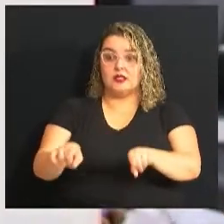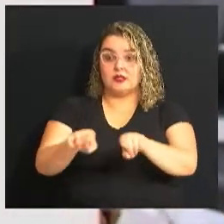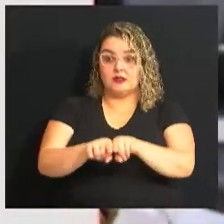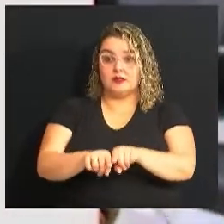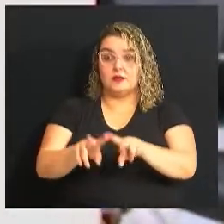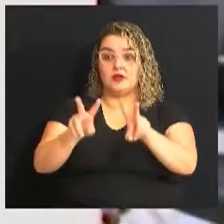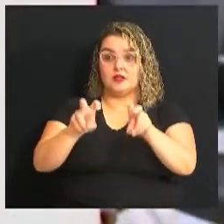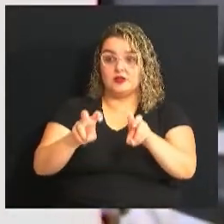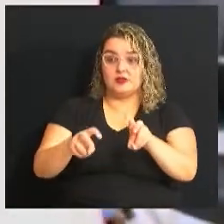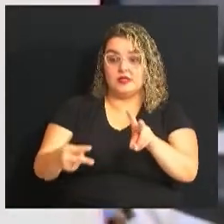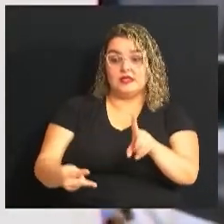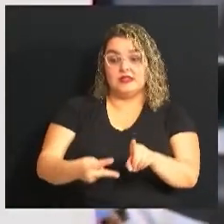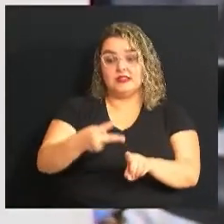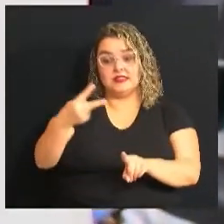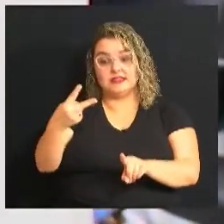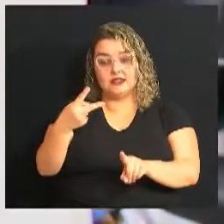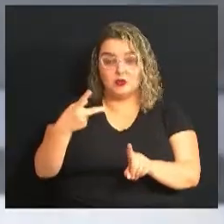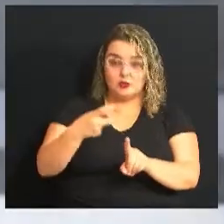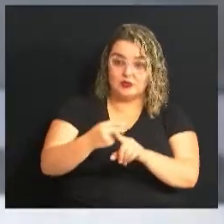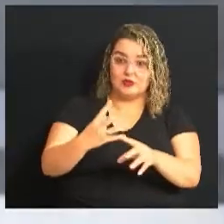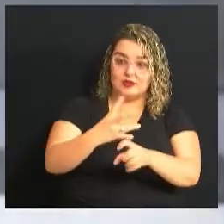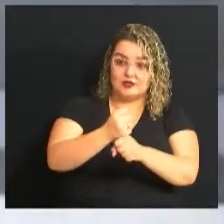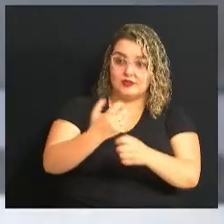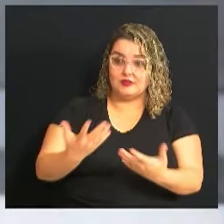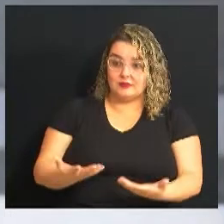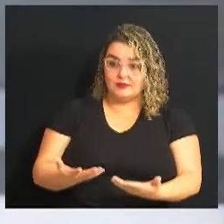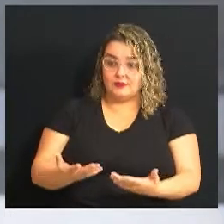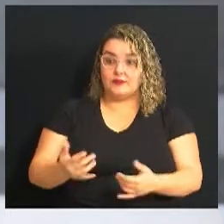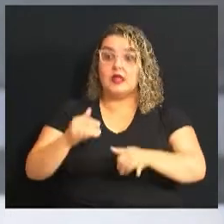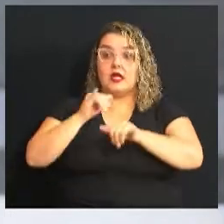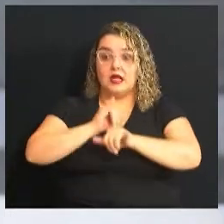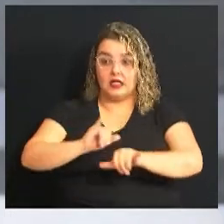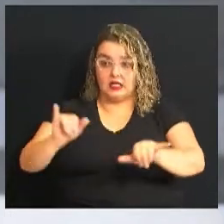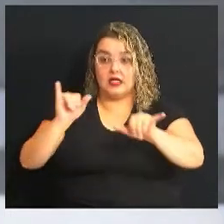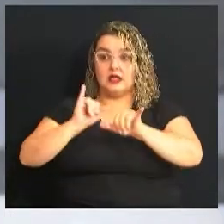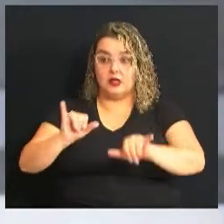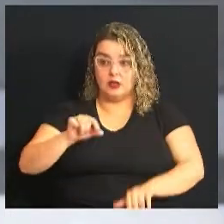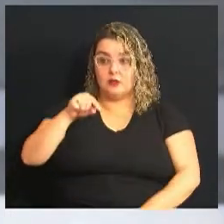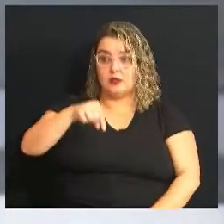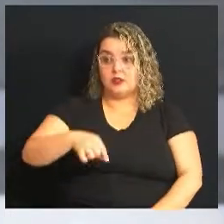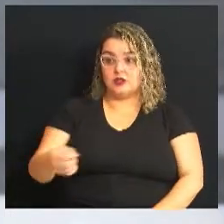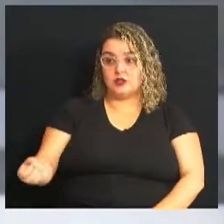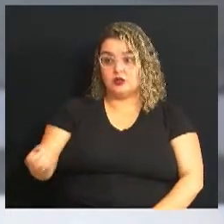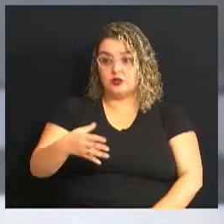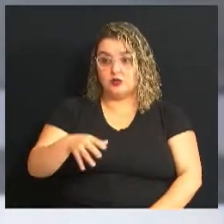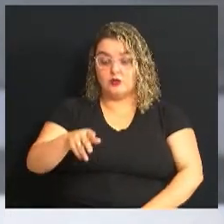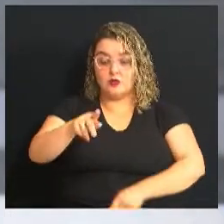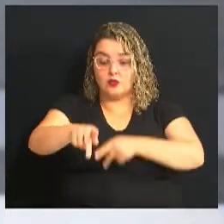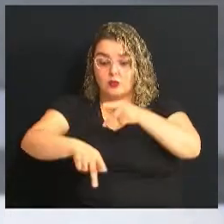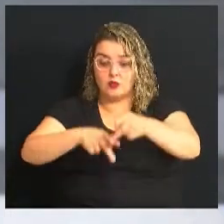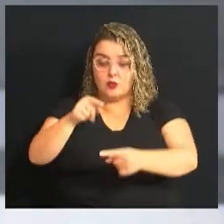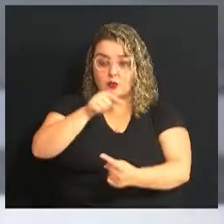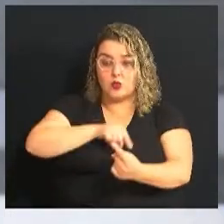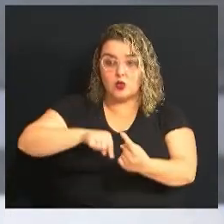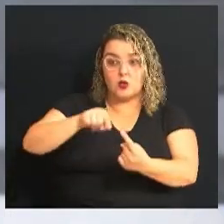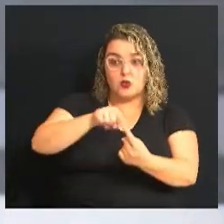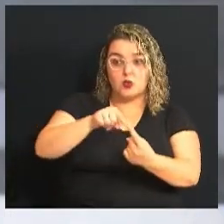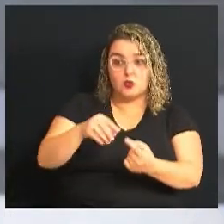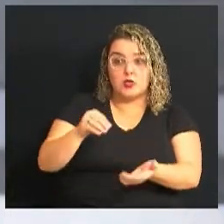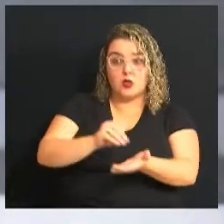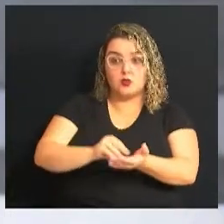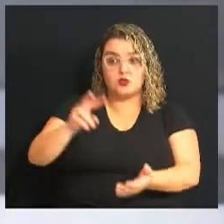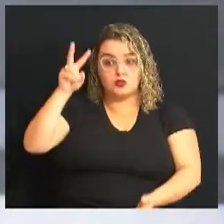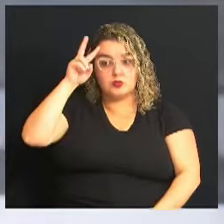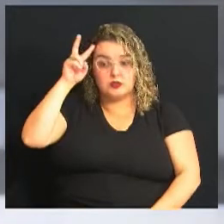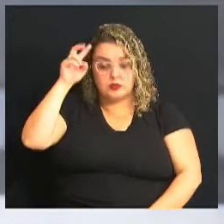de segunda dose de reforço. A campanha para este novo público-alvo começou na última segunda-feira aqui no